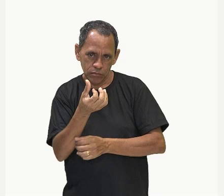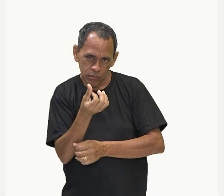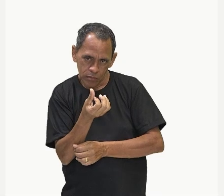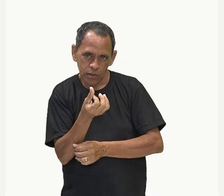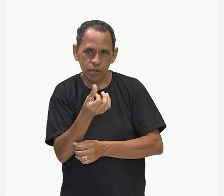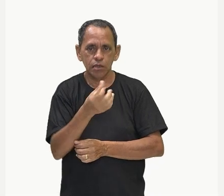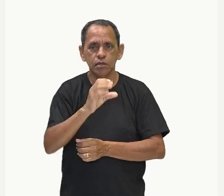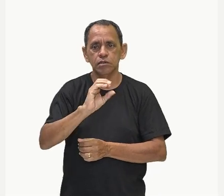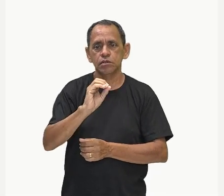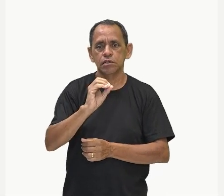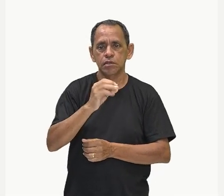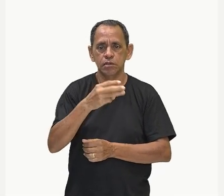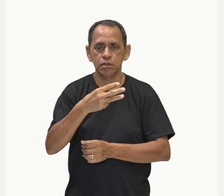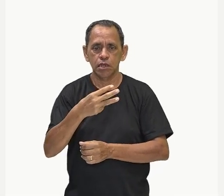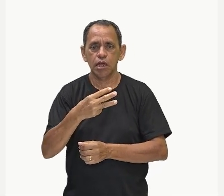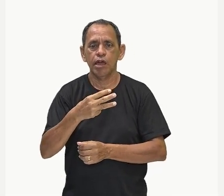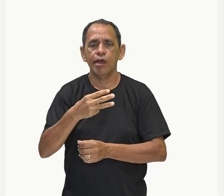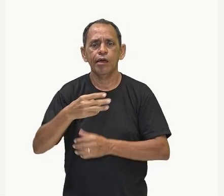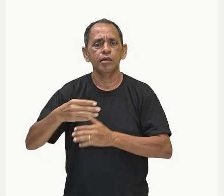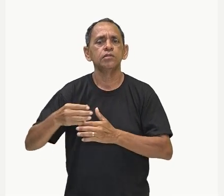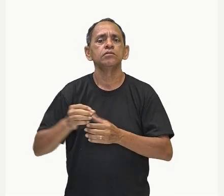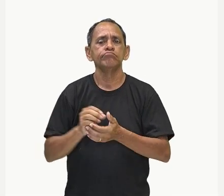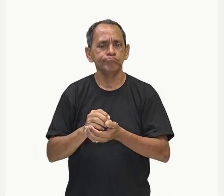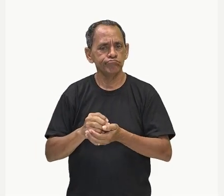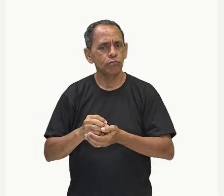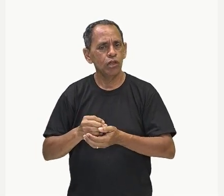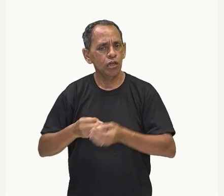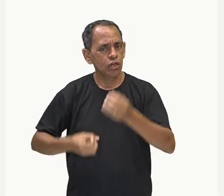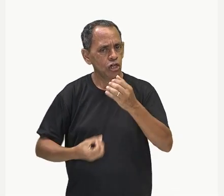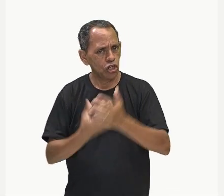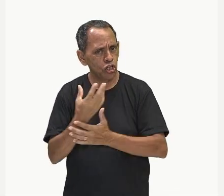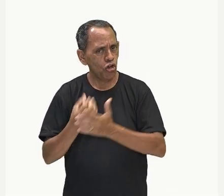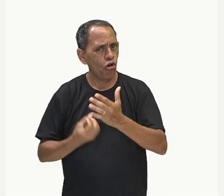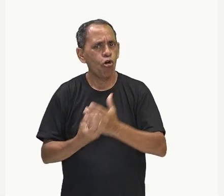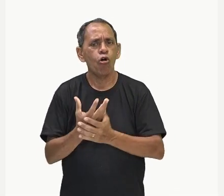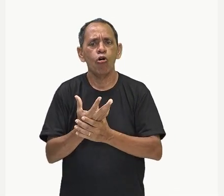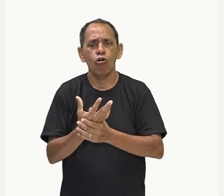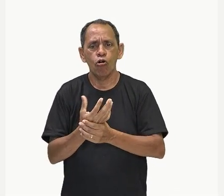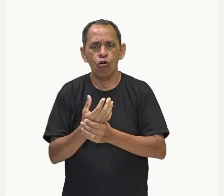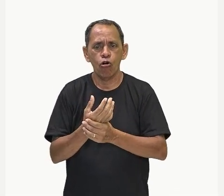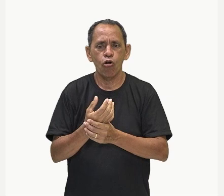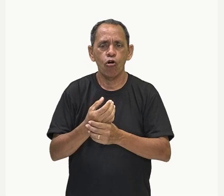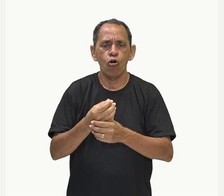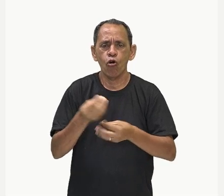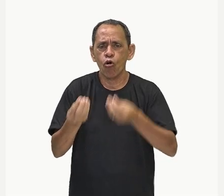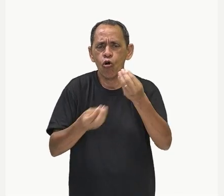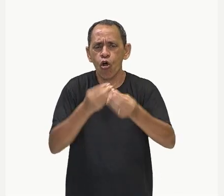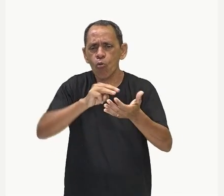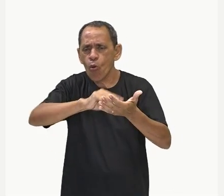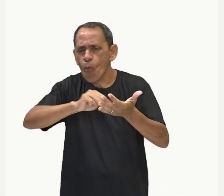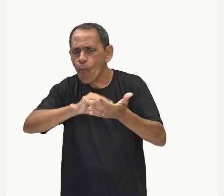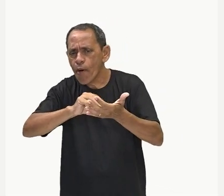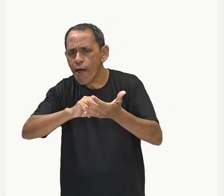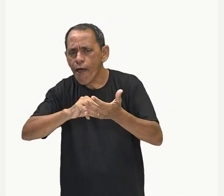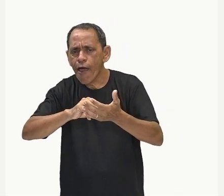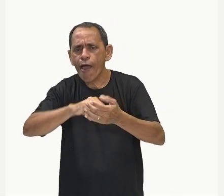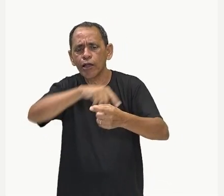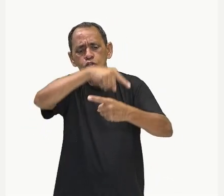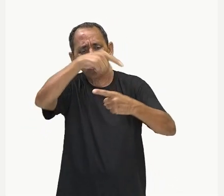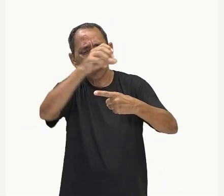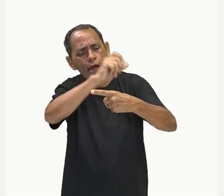1603. Ele desenvolveu um método para escrever as frações decimais. No lugar de frações,